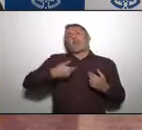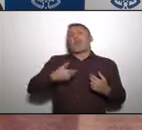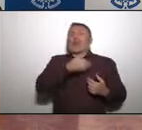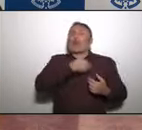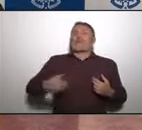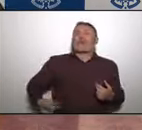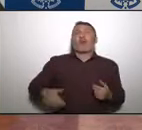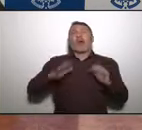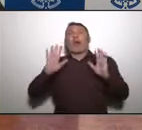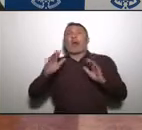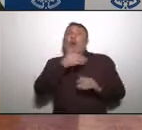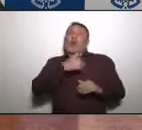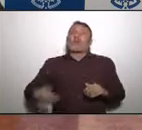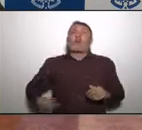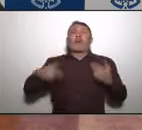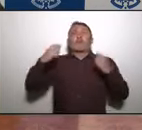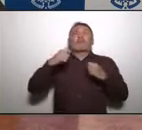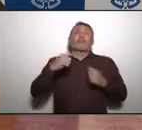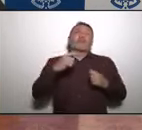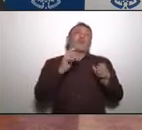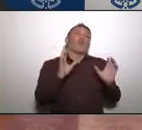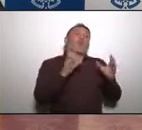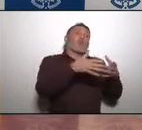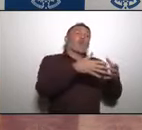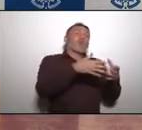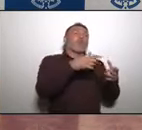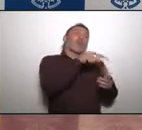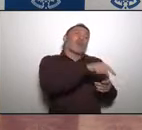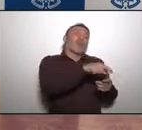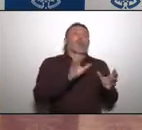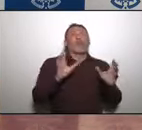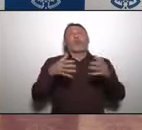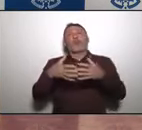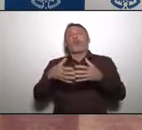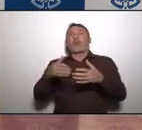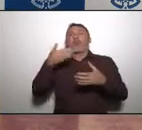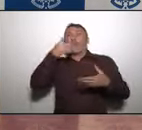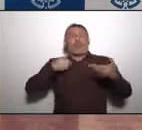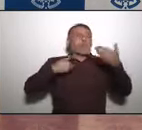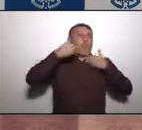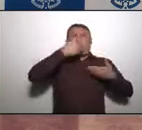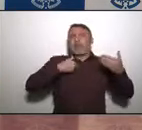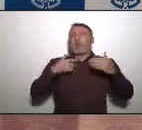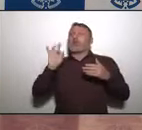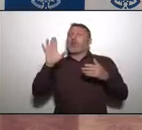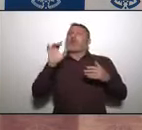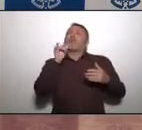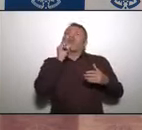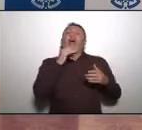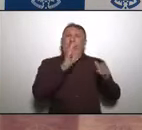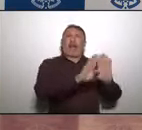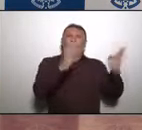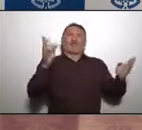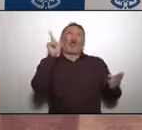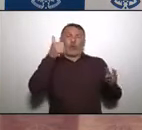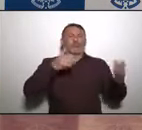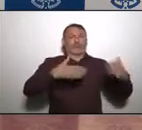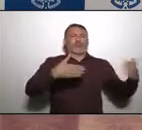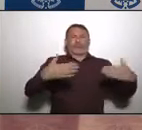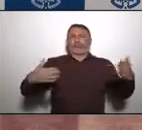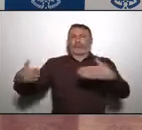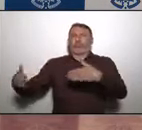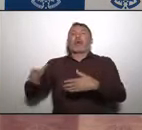o governador tem que atender o meu pleito de abrir o comércio. Está tudo certo. Né? Vamos abrir o comércio. E na hora que começar, a gente perder